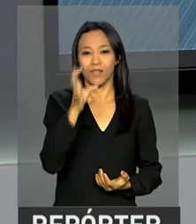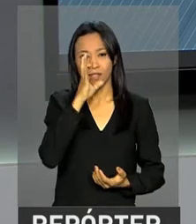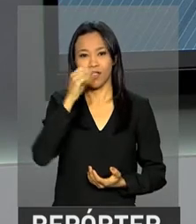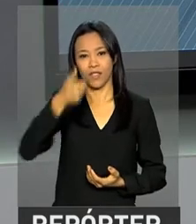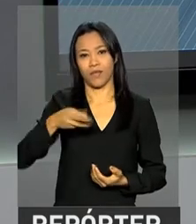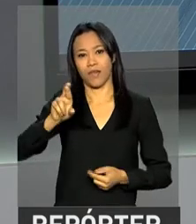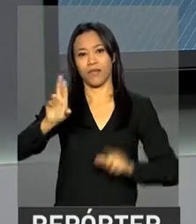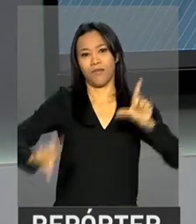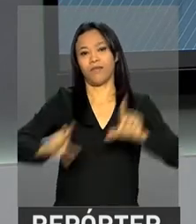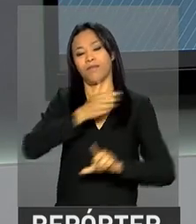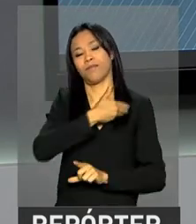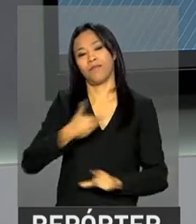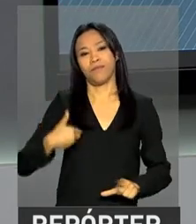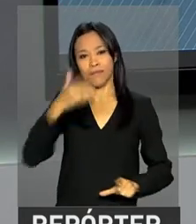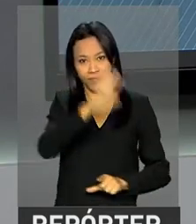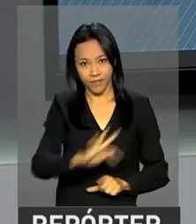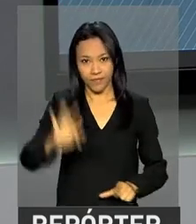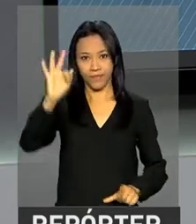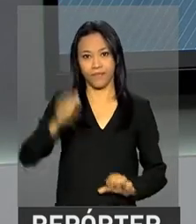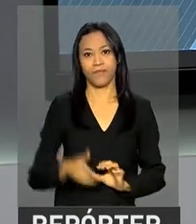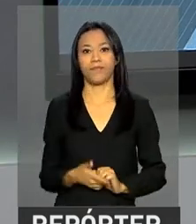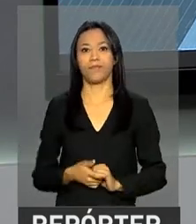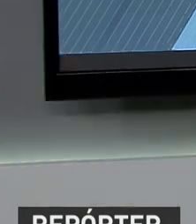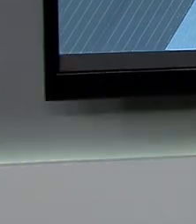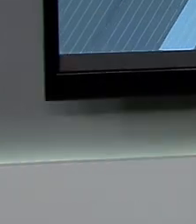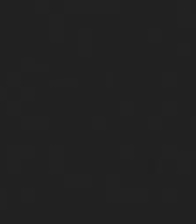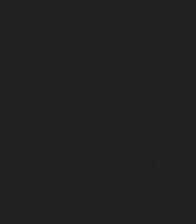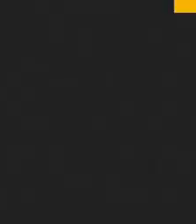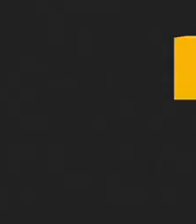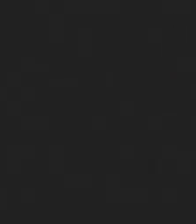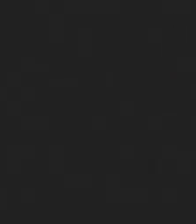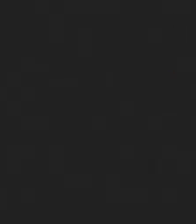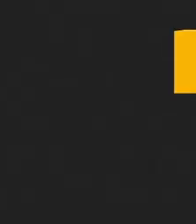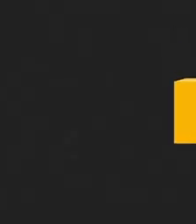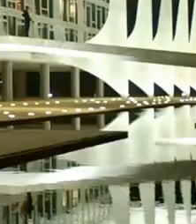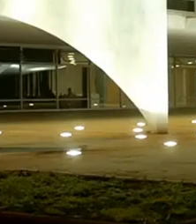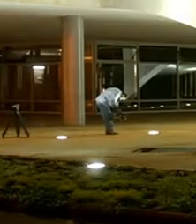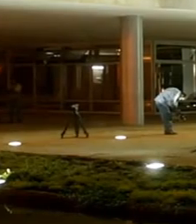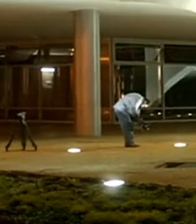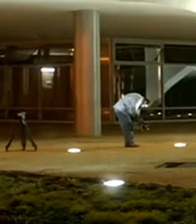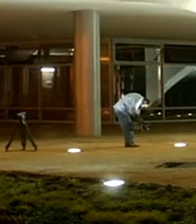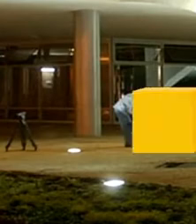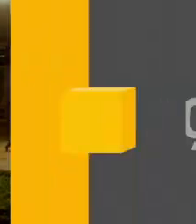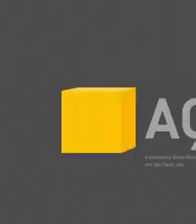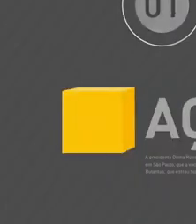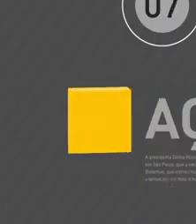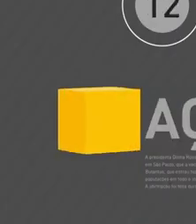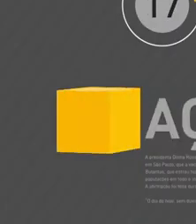gente na NBR, a TV do Governo Federal.